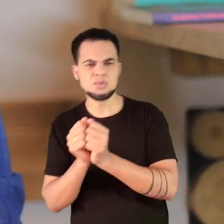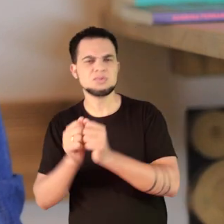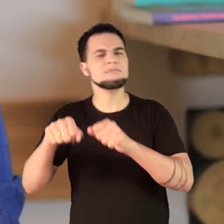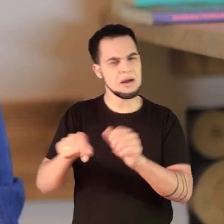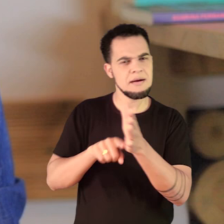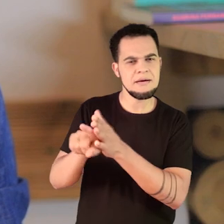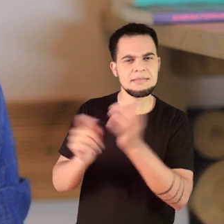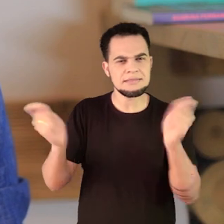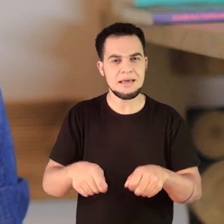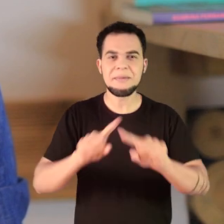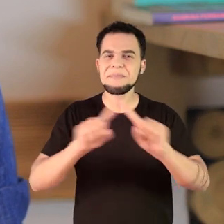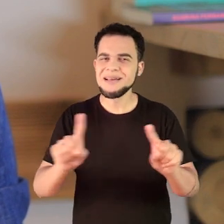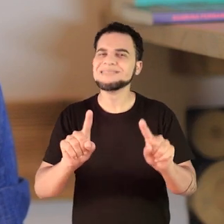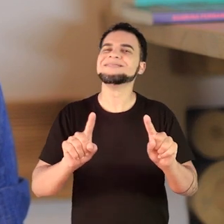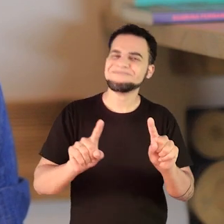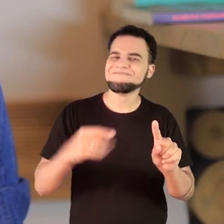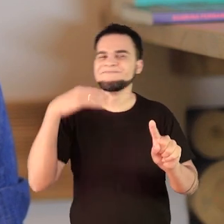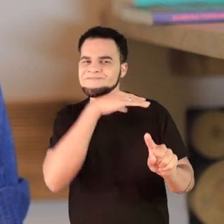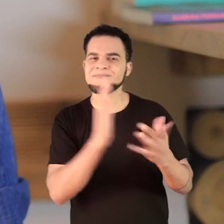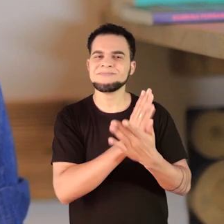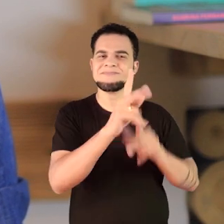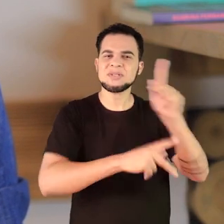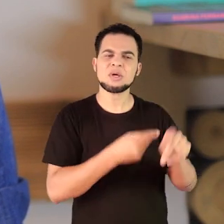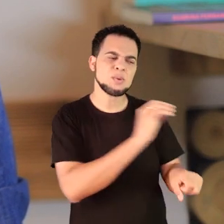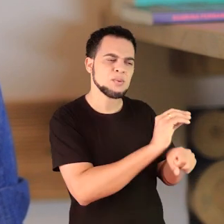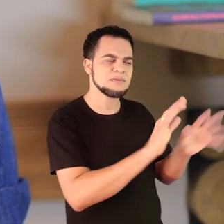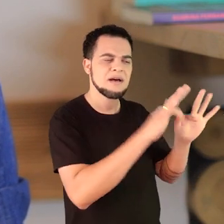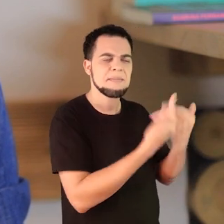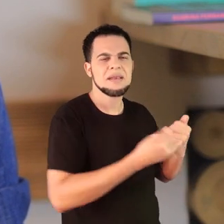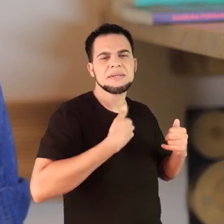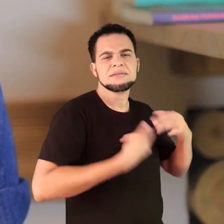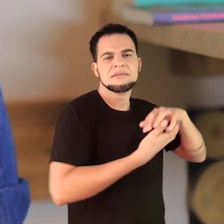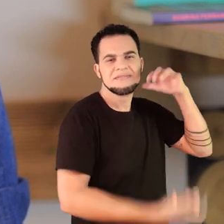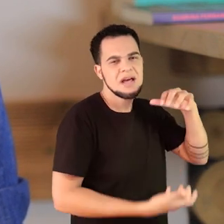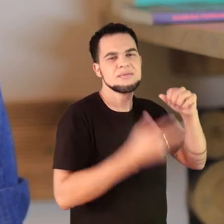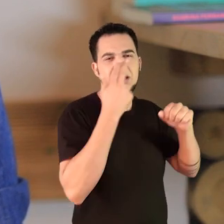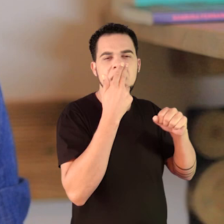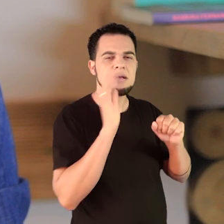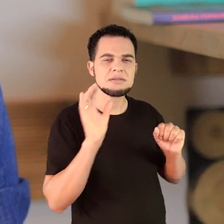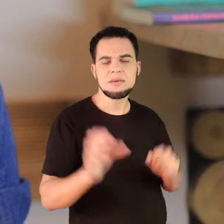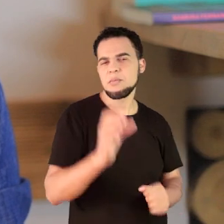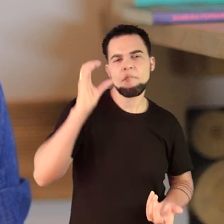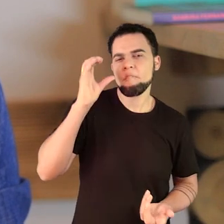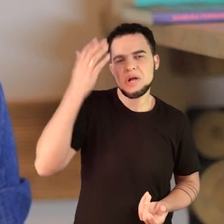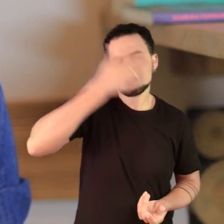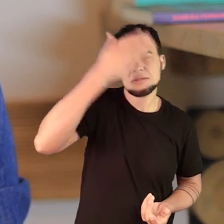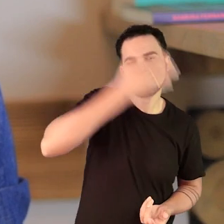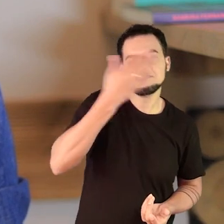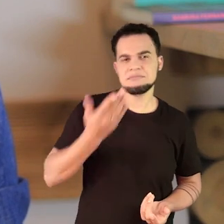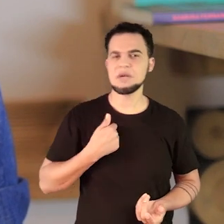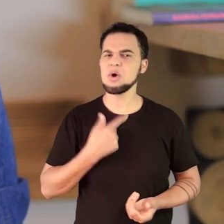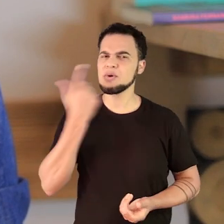com a academia. Mas sinto que aqueles que cuidam de familiares mais velhos ainda são muito invisibilizados no meio acadêmico. Sinto que